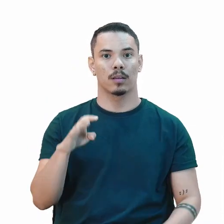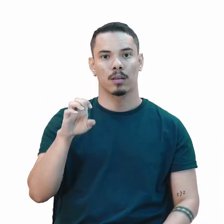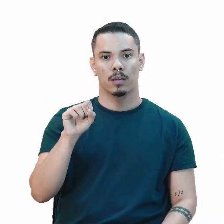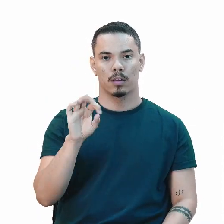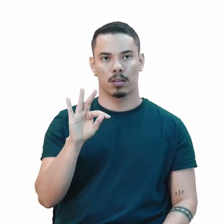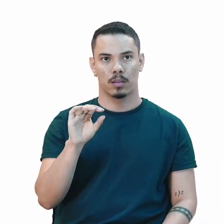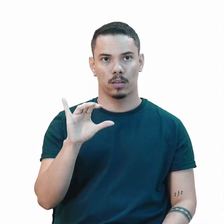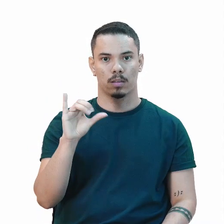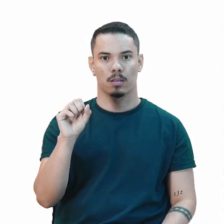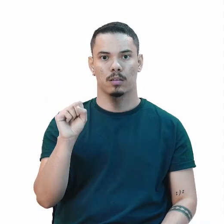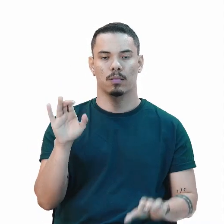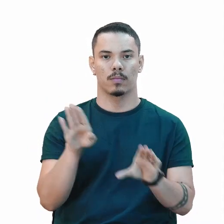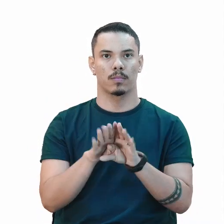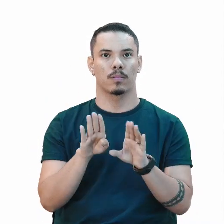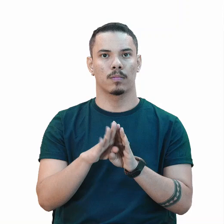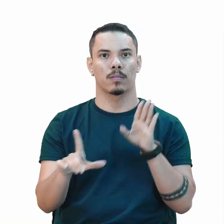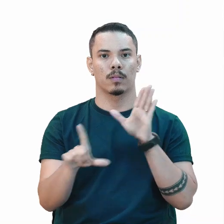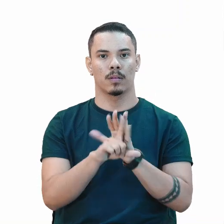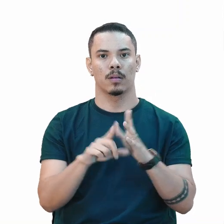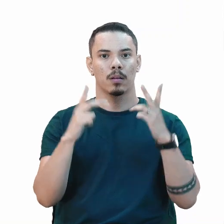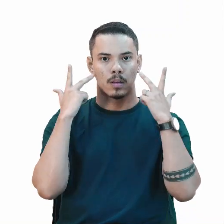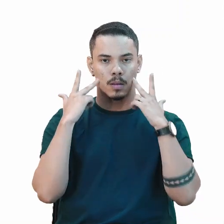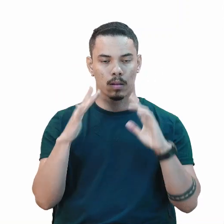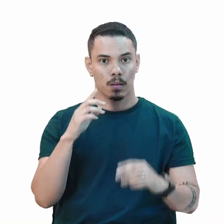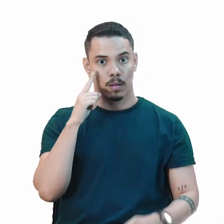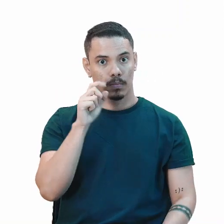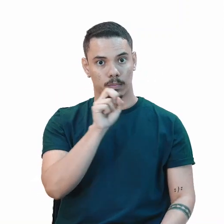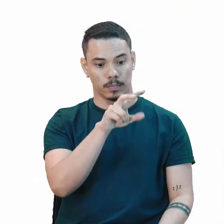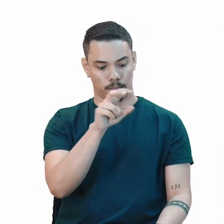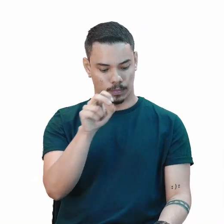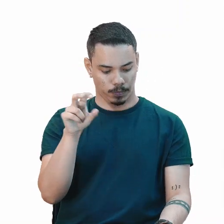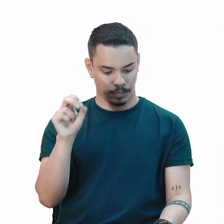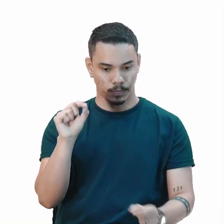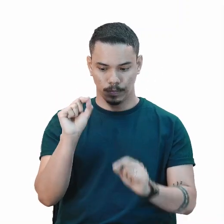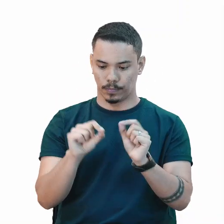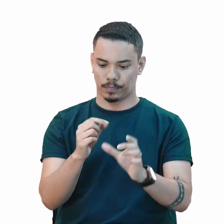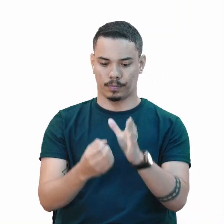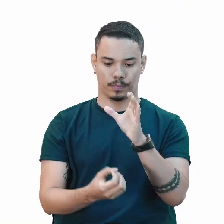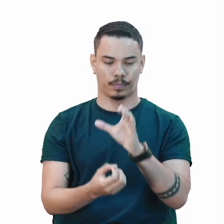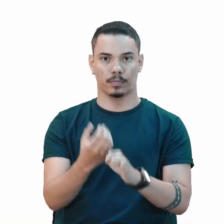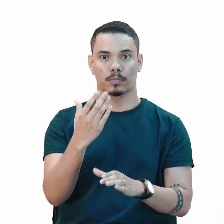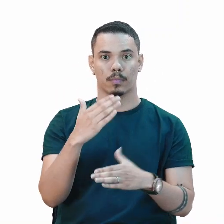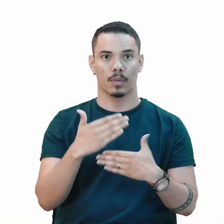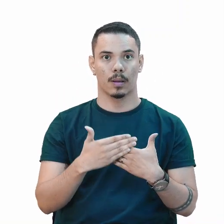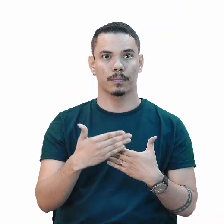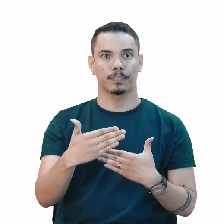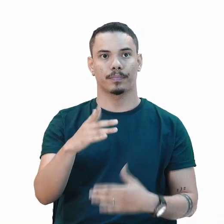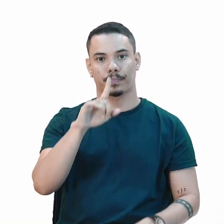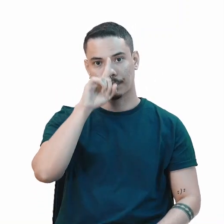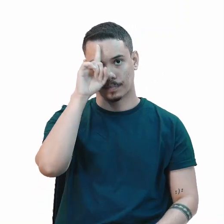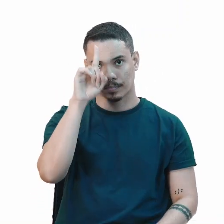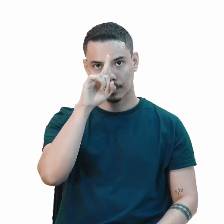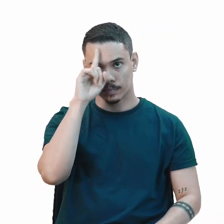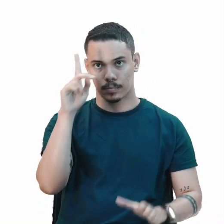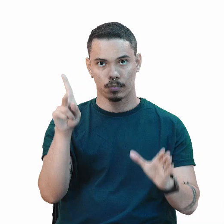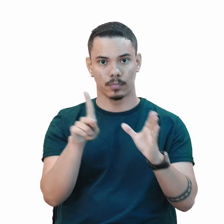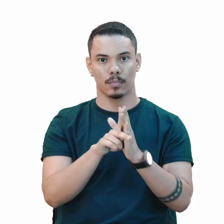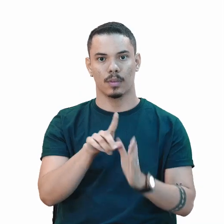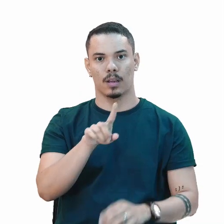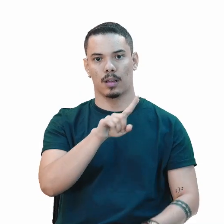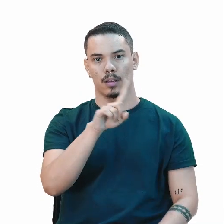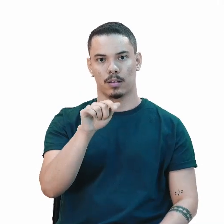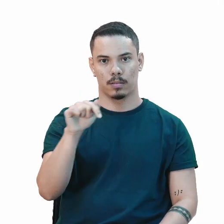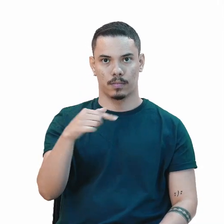lei natural. Vimos que o estoicismo ele foi fundado a partir das ideias de Zenão de